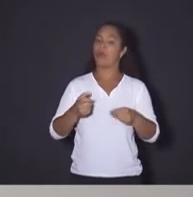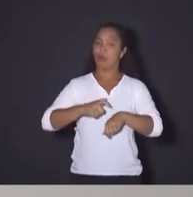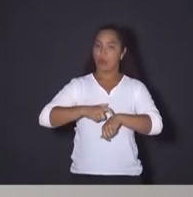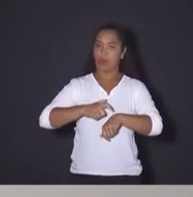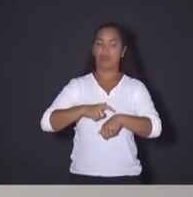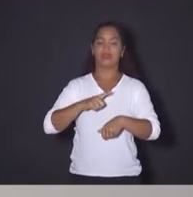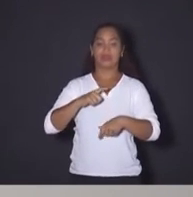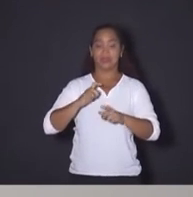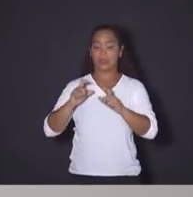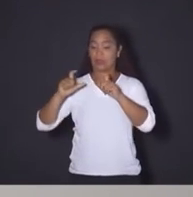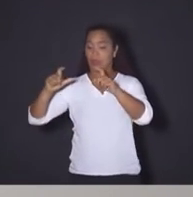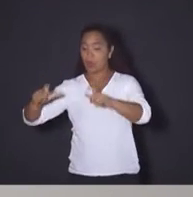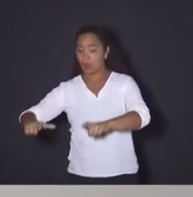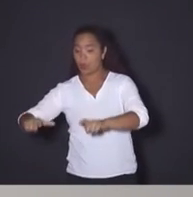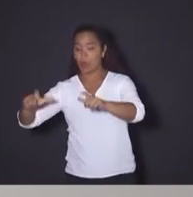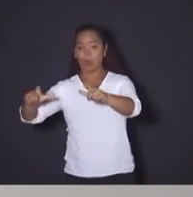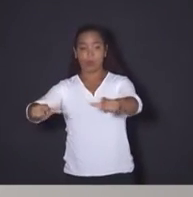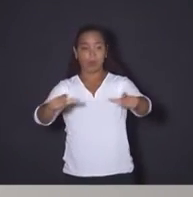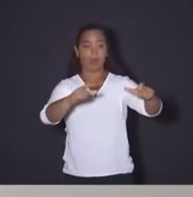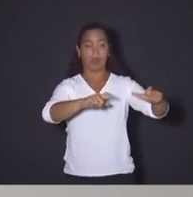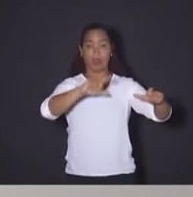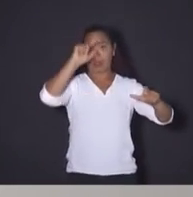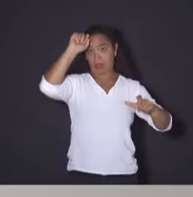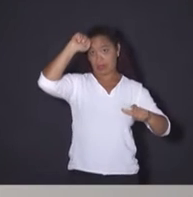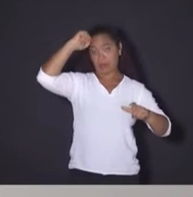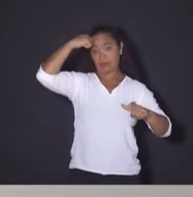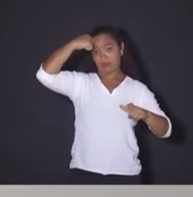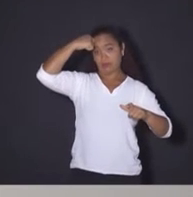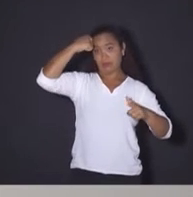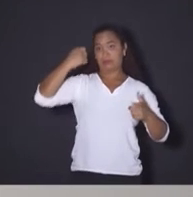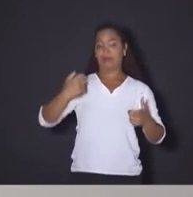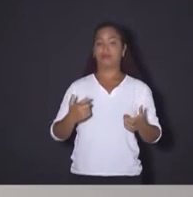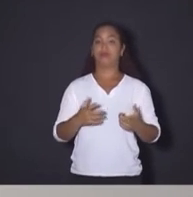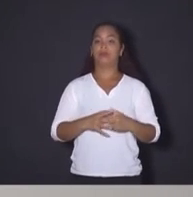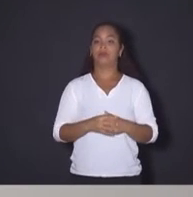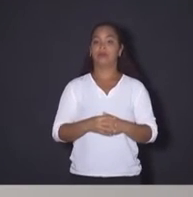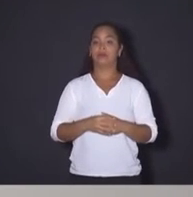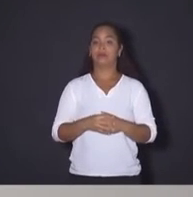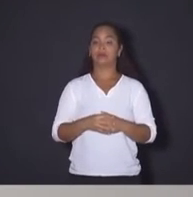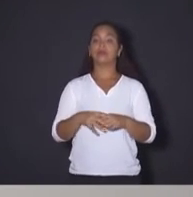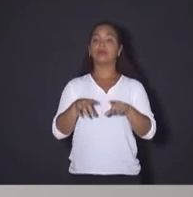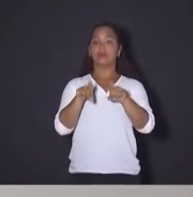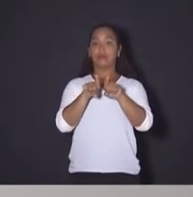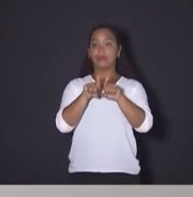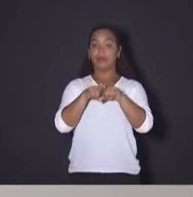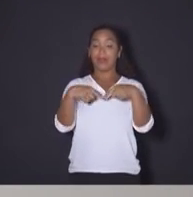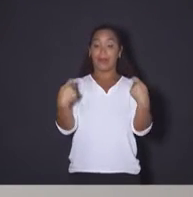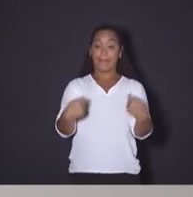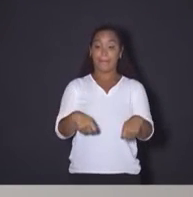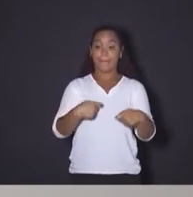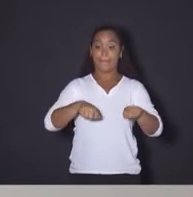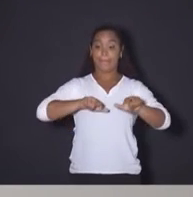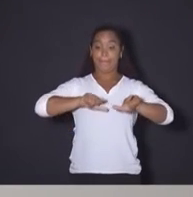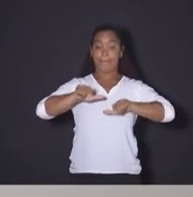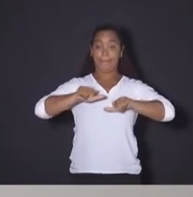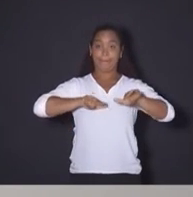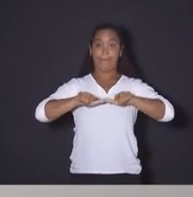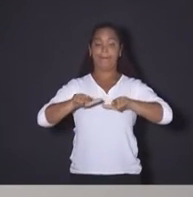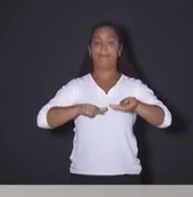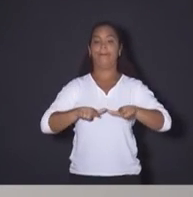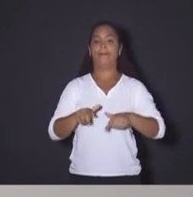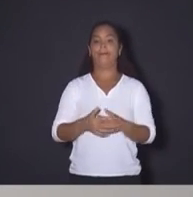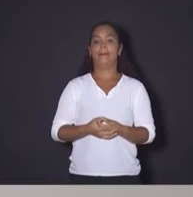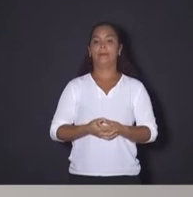de territórios negros e estou falando é da necessidade de trabalhos como